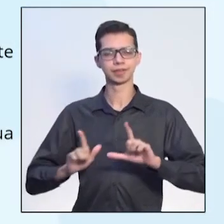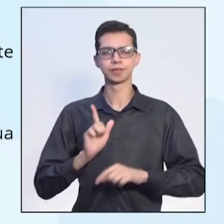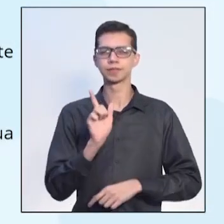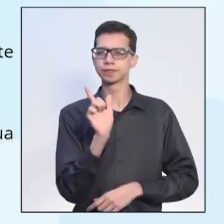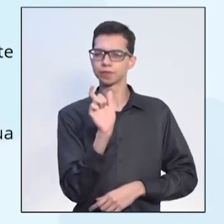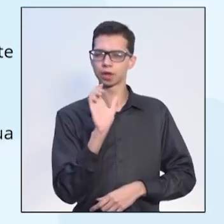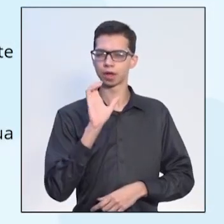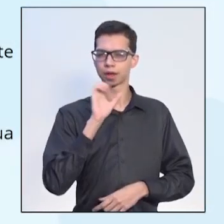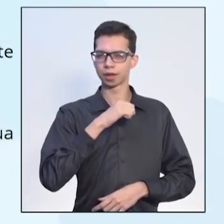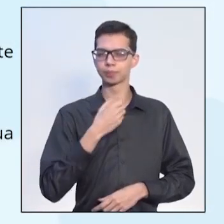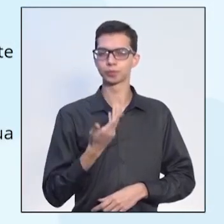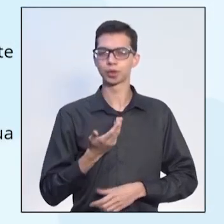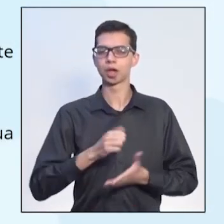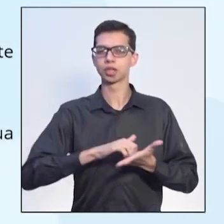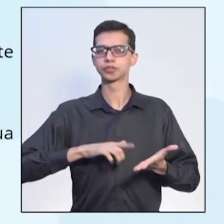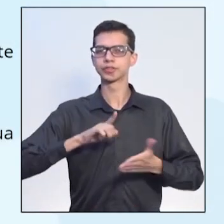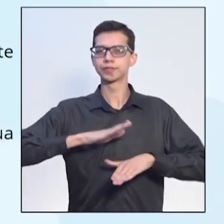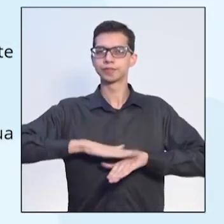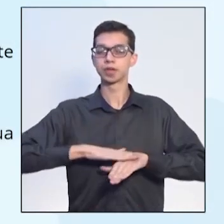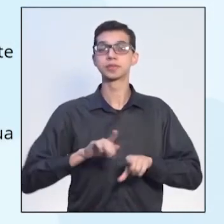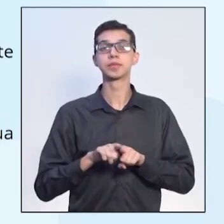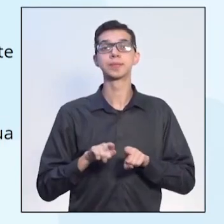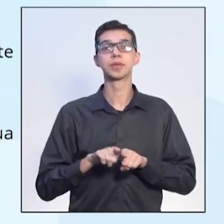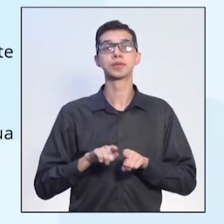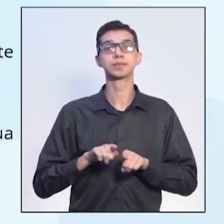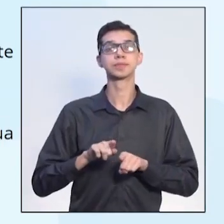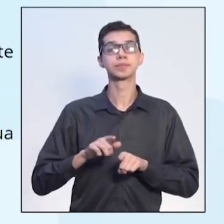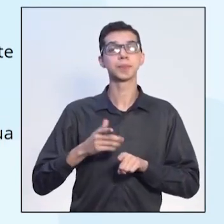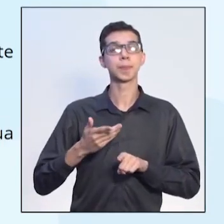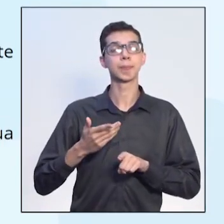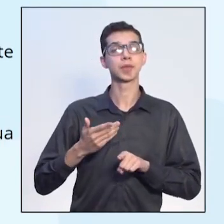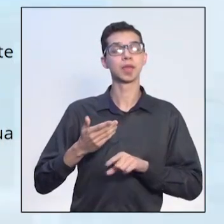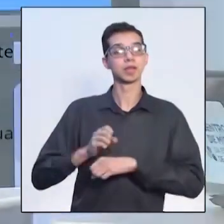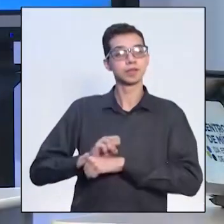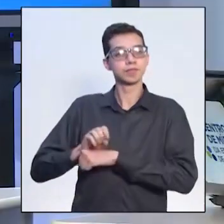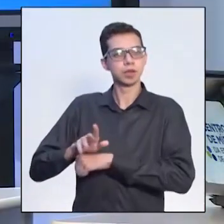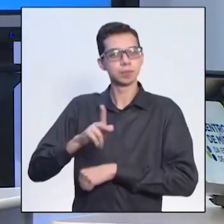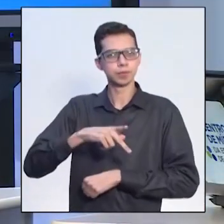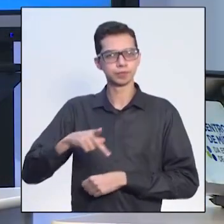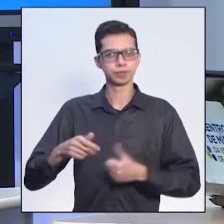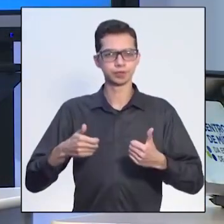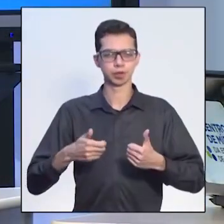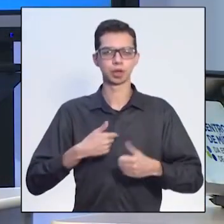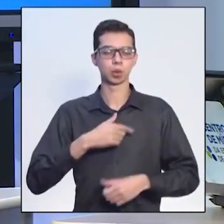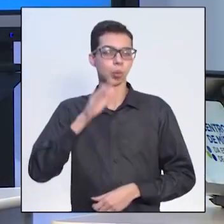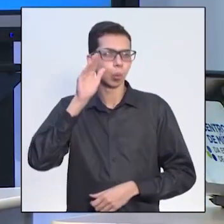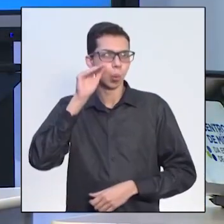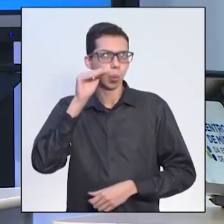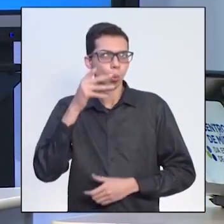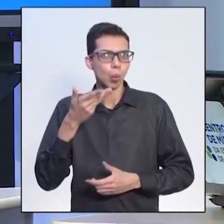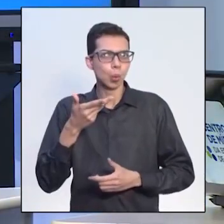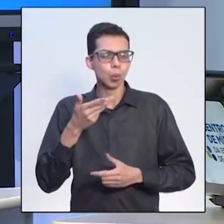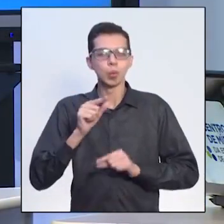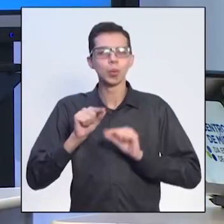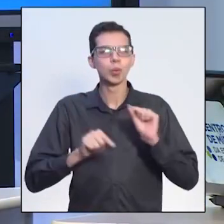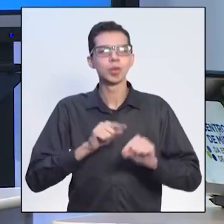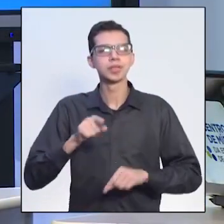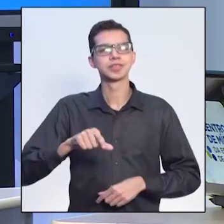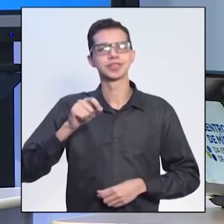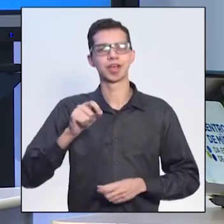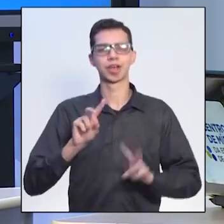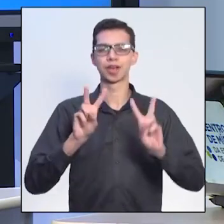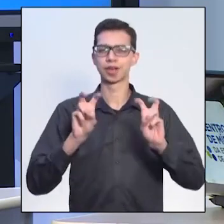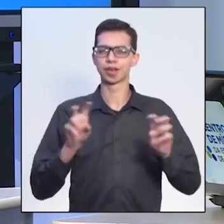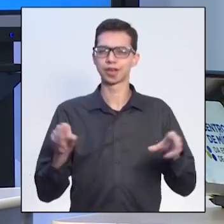seu professor e compartilhe conosco. Eu estou muito curioso sobre o que você vai escolher para resenhar. Então, professora Tayana,